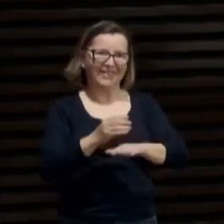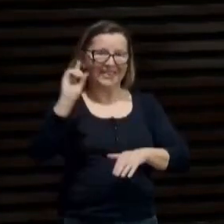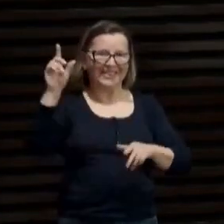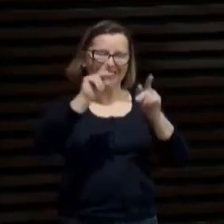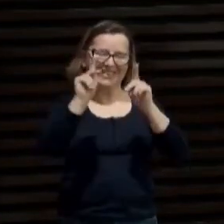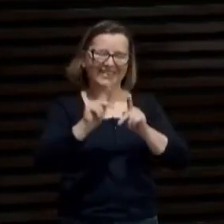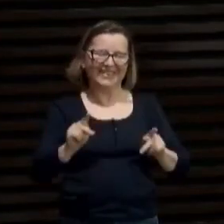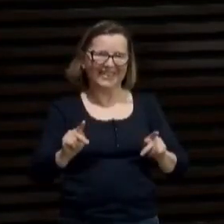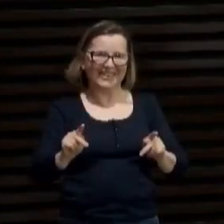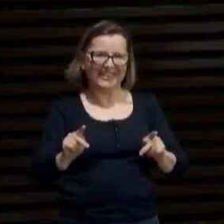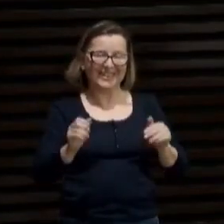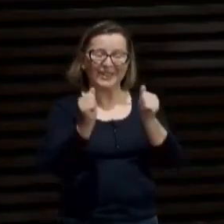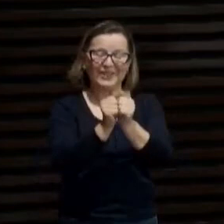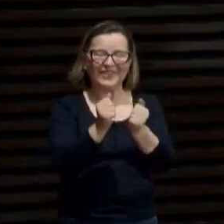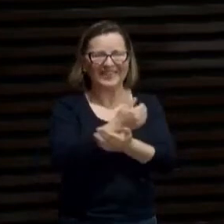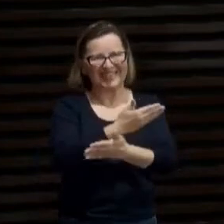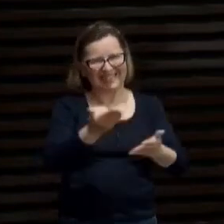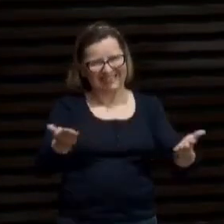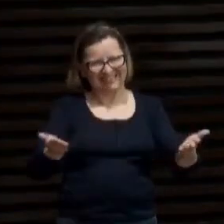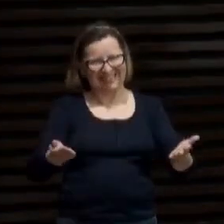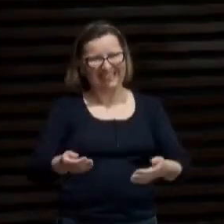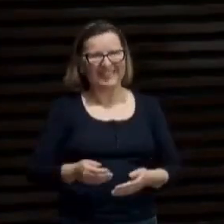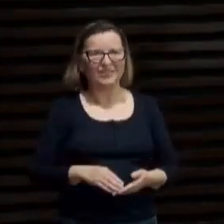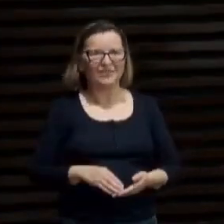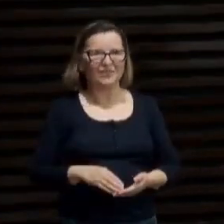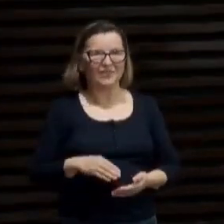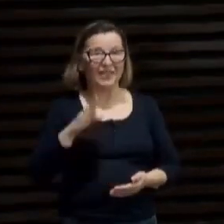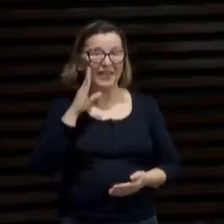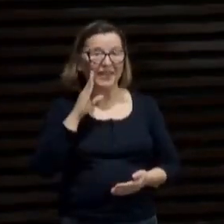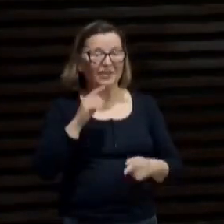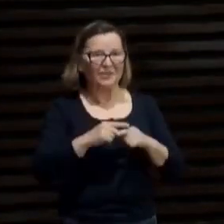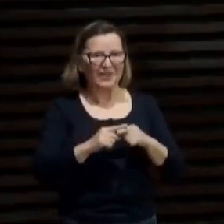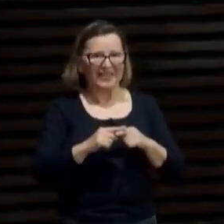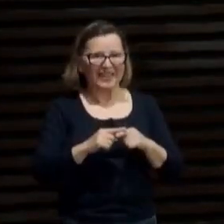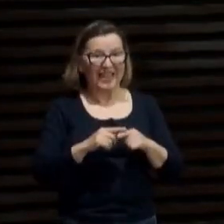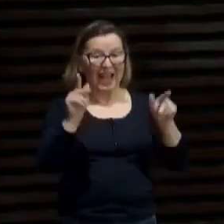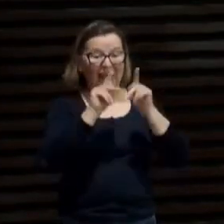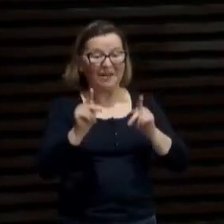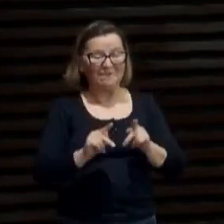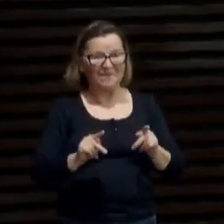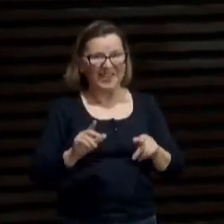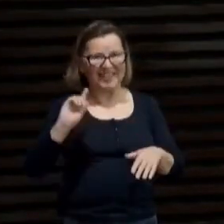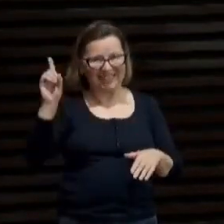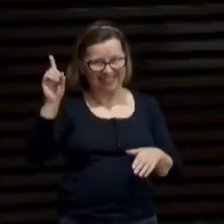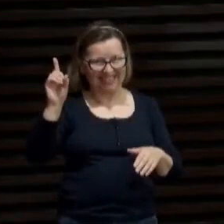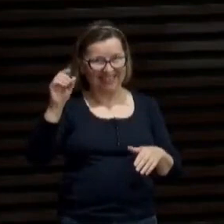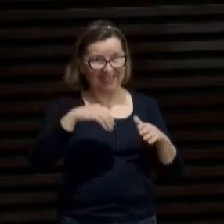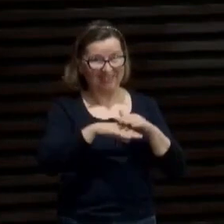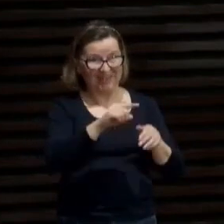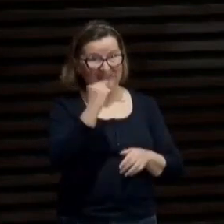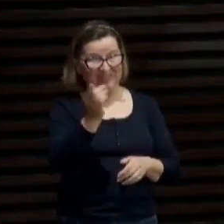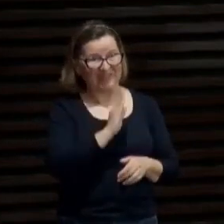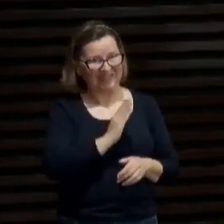da paz será convosco. É legal que antes ele tinha falado que a paz de Deus guardará o nosso coração, agora ele diz que o Deus da paz, é mais